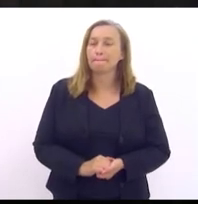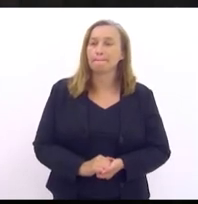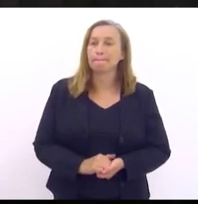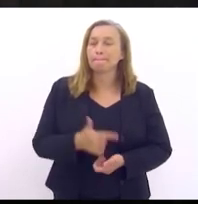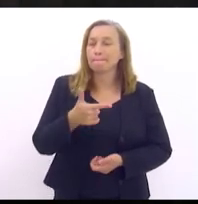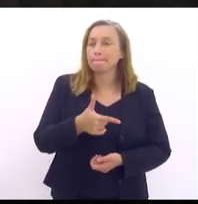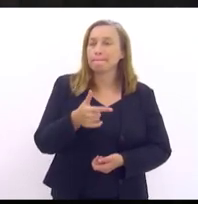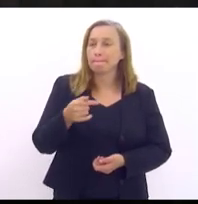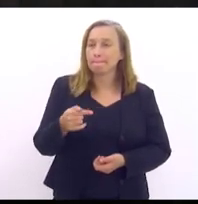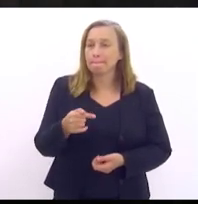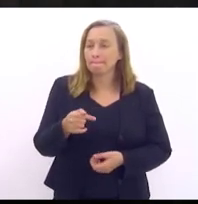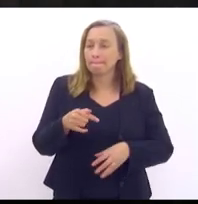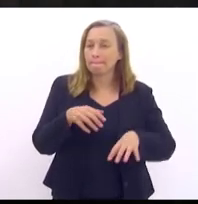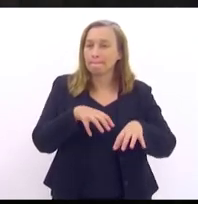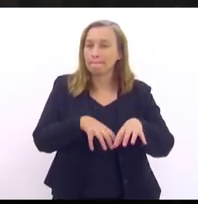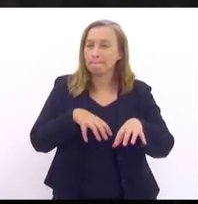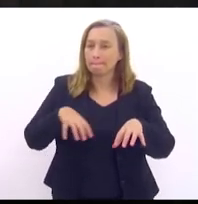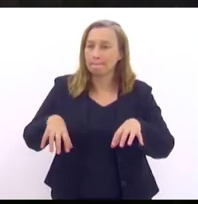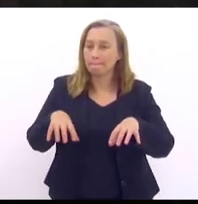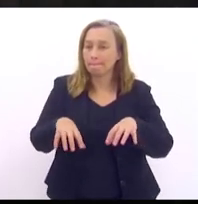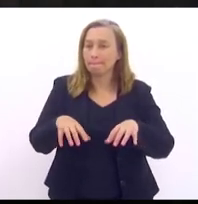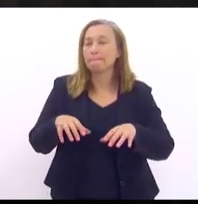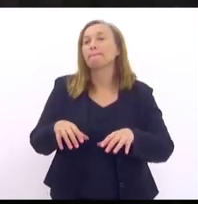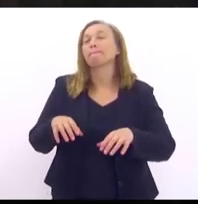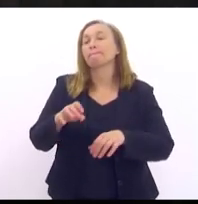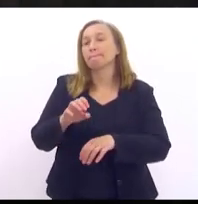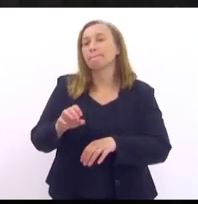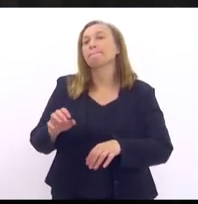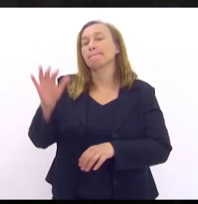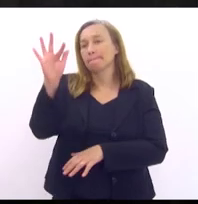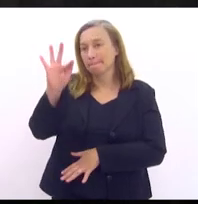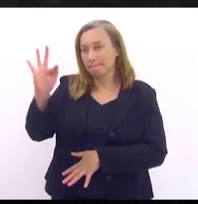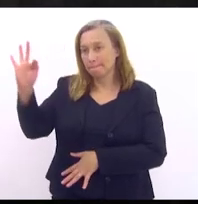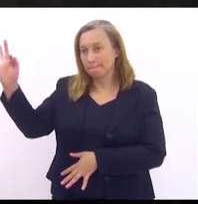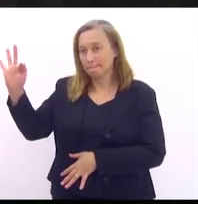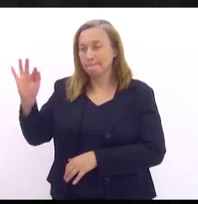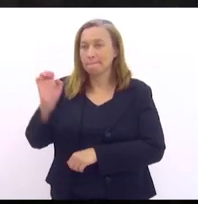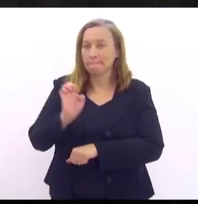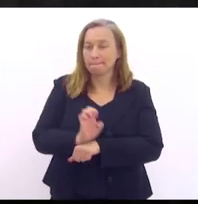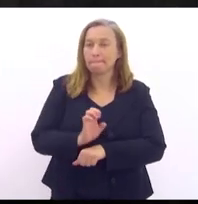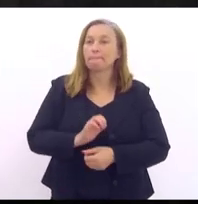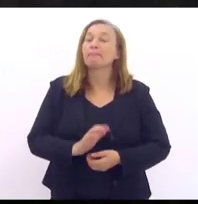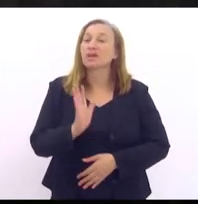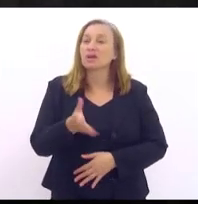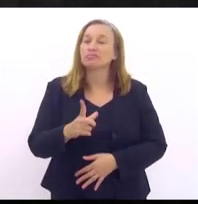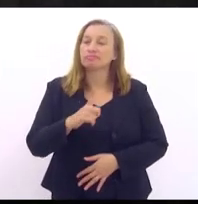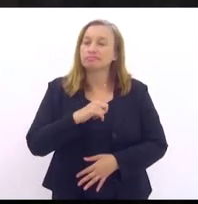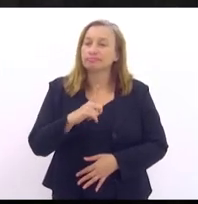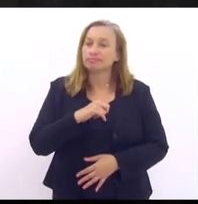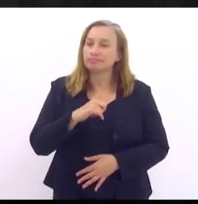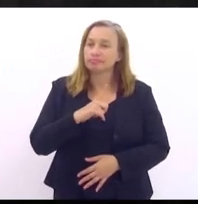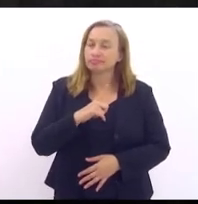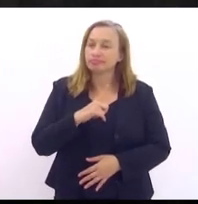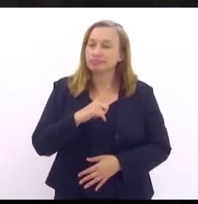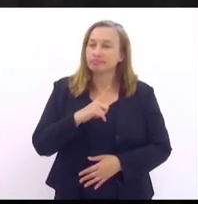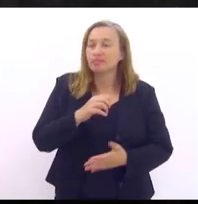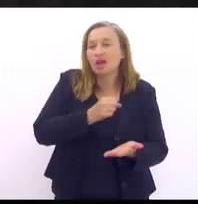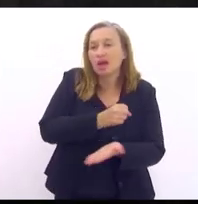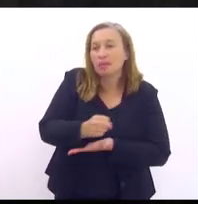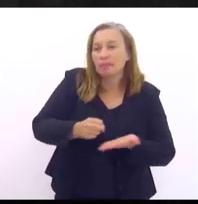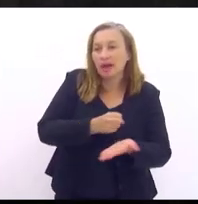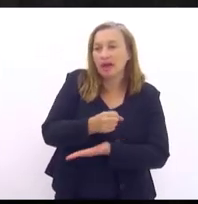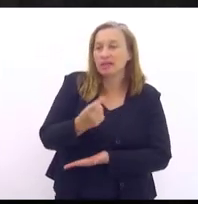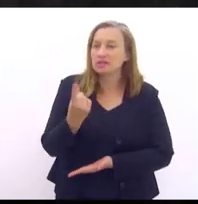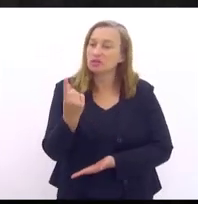17 unidades da federação já têm alíquotas basal, modal,